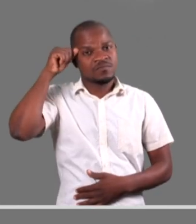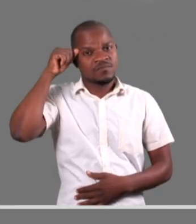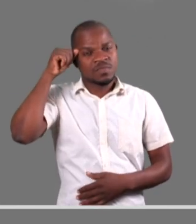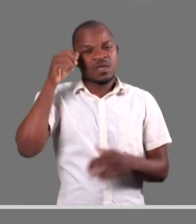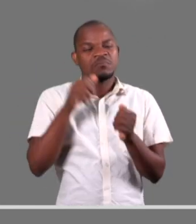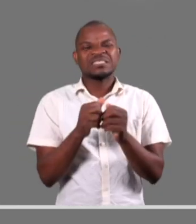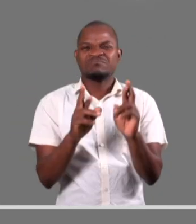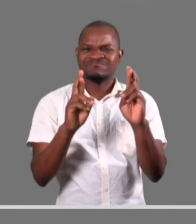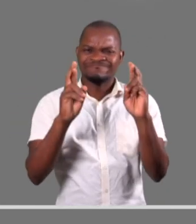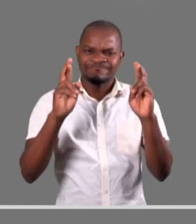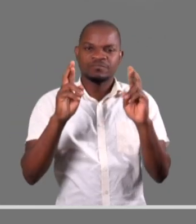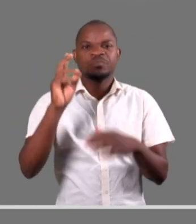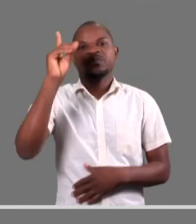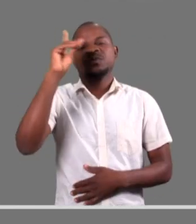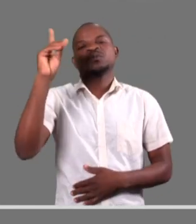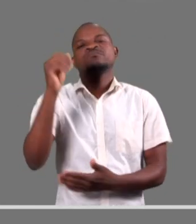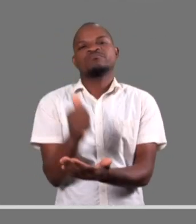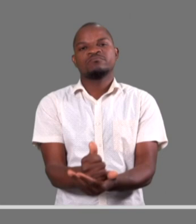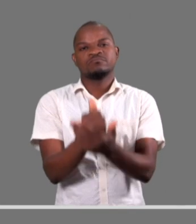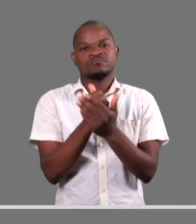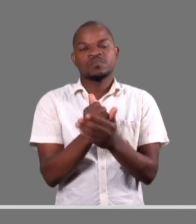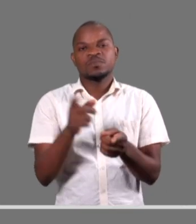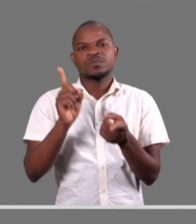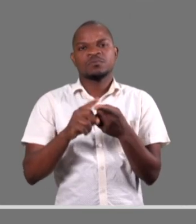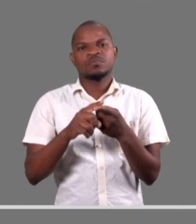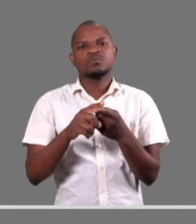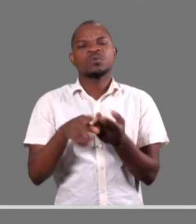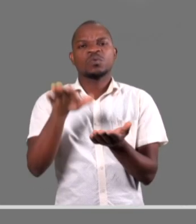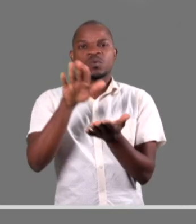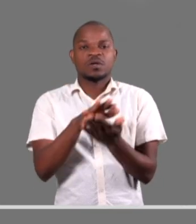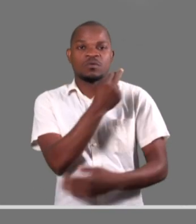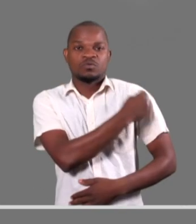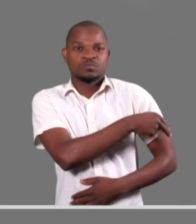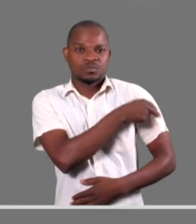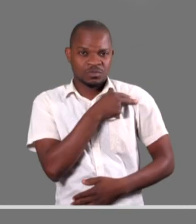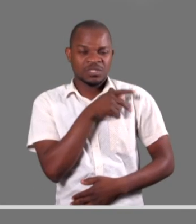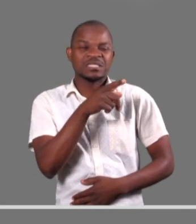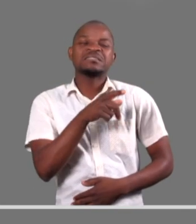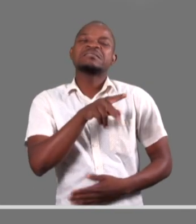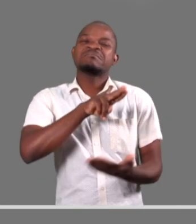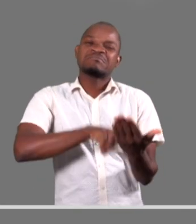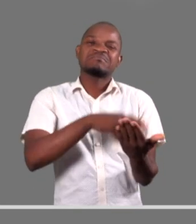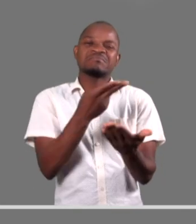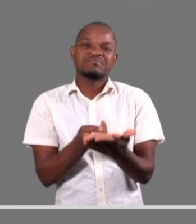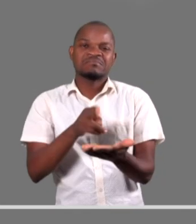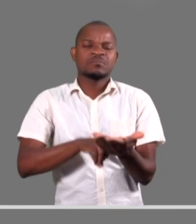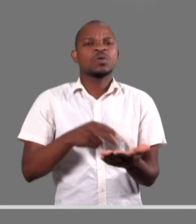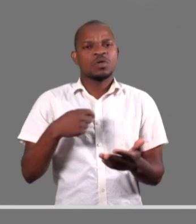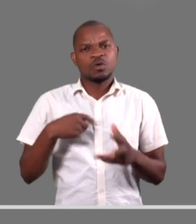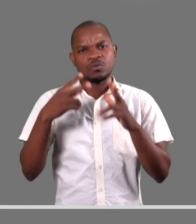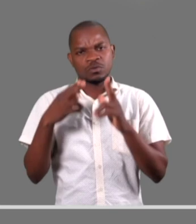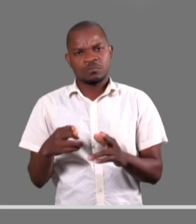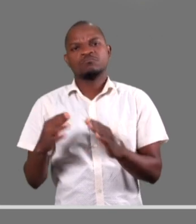Mas Deus esteve conosco e quando ela esteve no hospital, ela estava a mal e eu também estava a passar